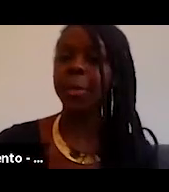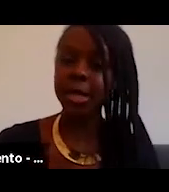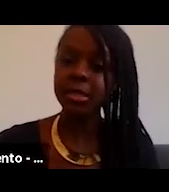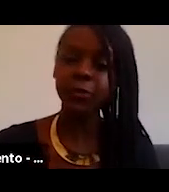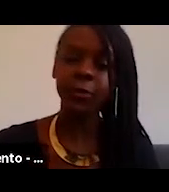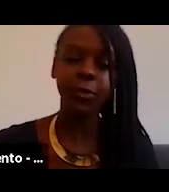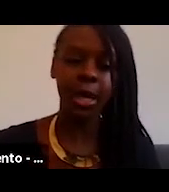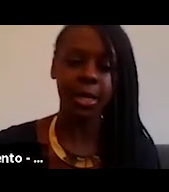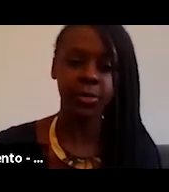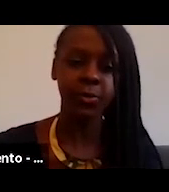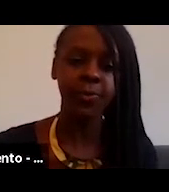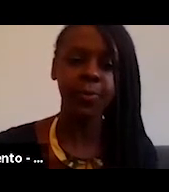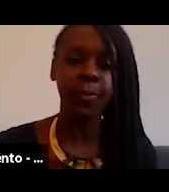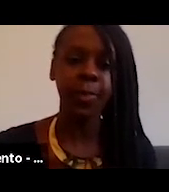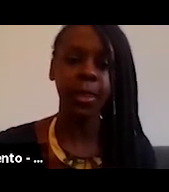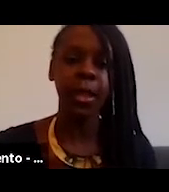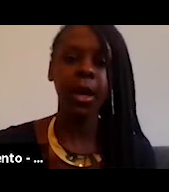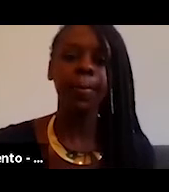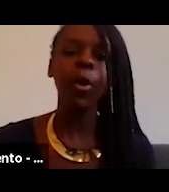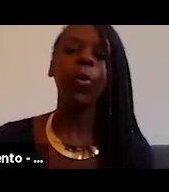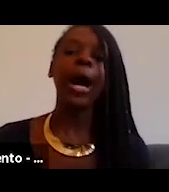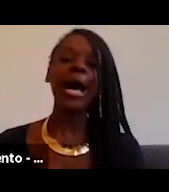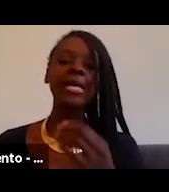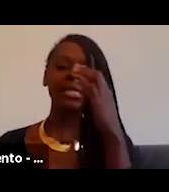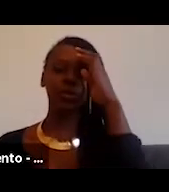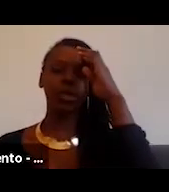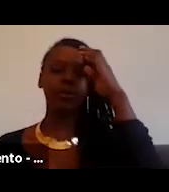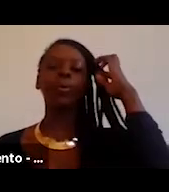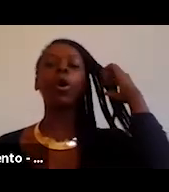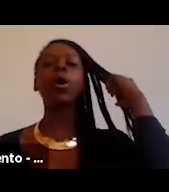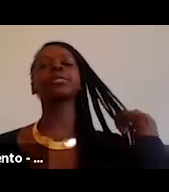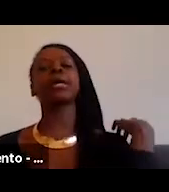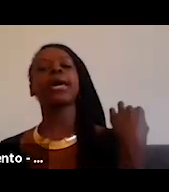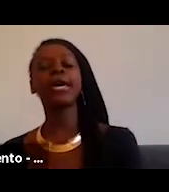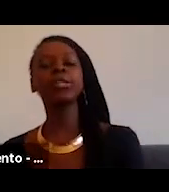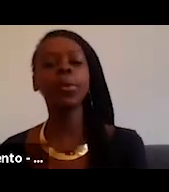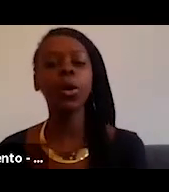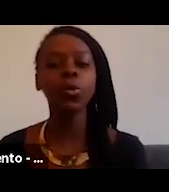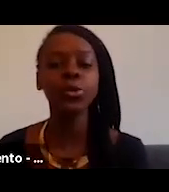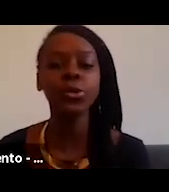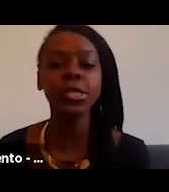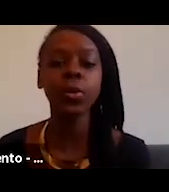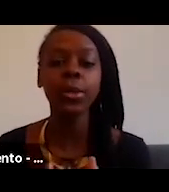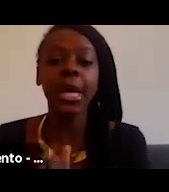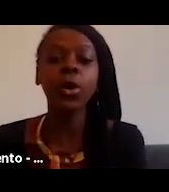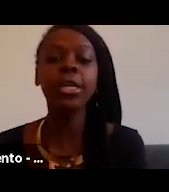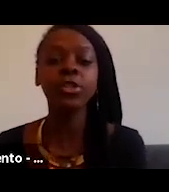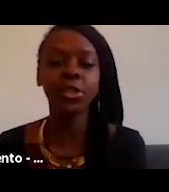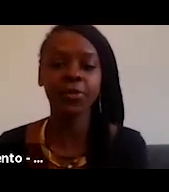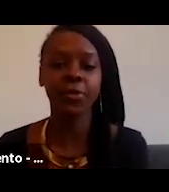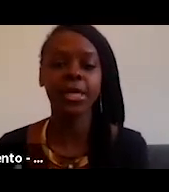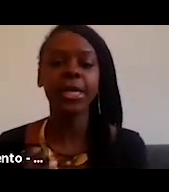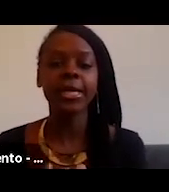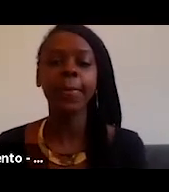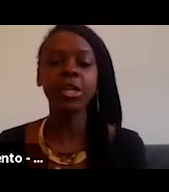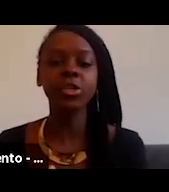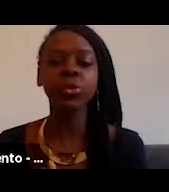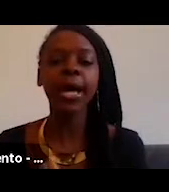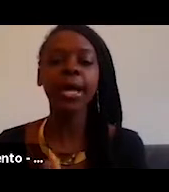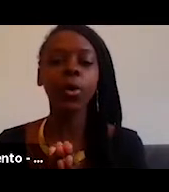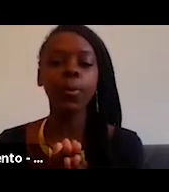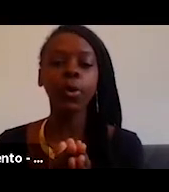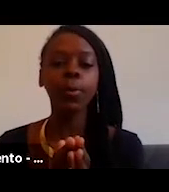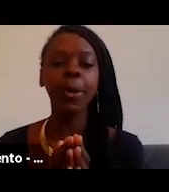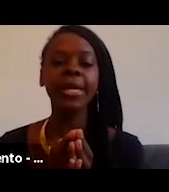vocês fazem parte, se for o caso. Bom, a segunda proposta é de uma construção que é coletiva, né,